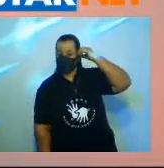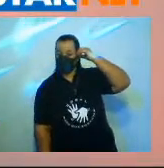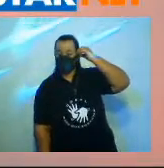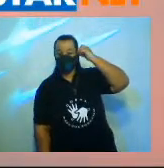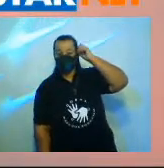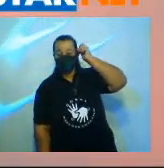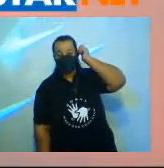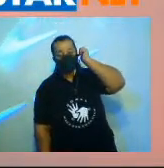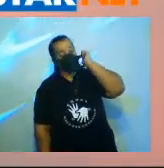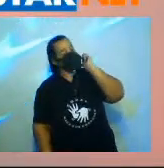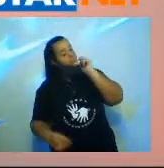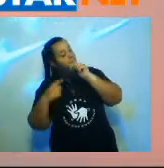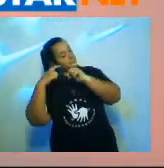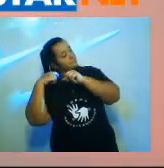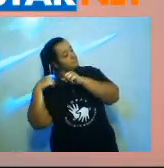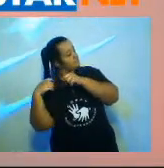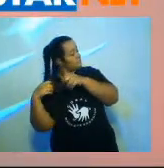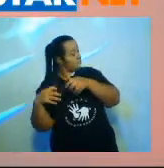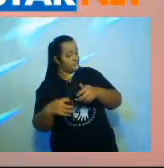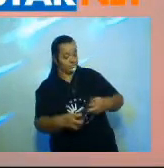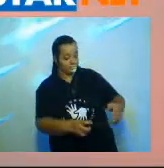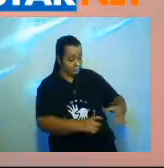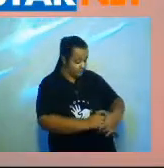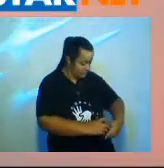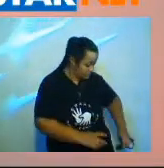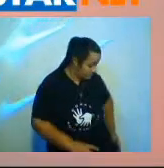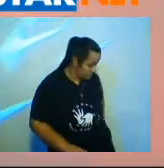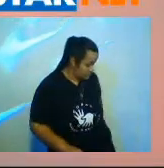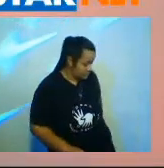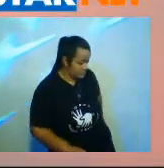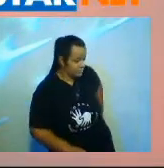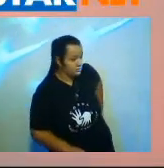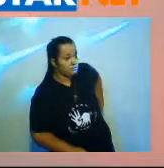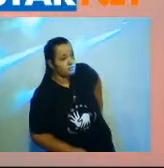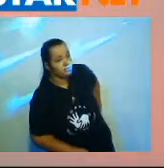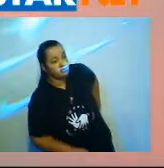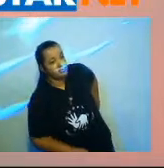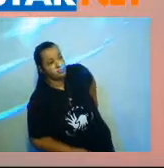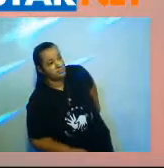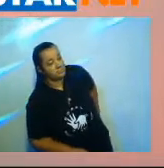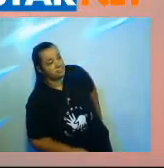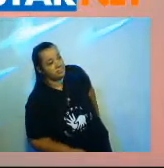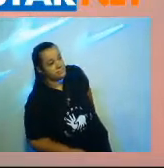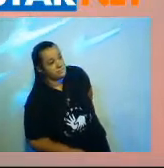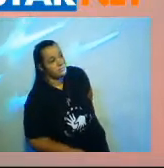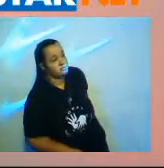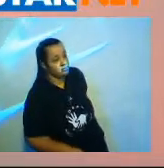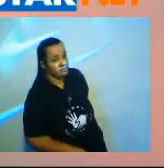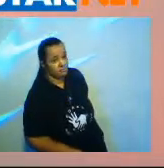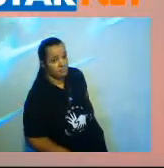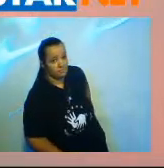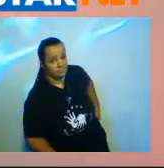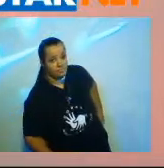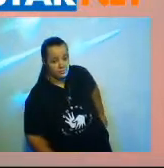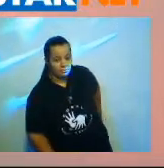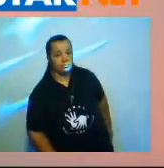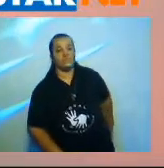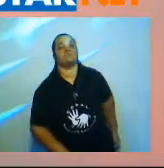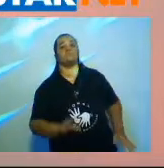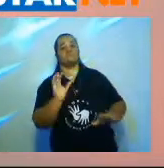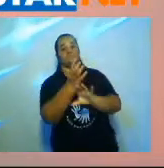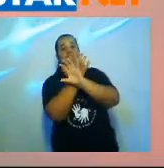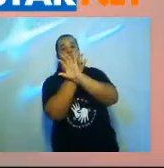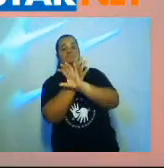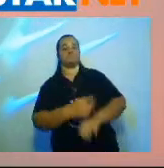Muito bem, boa noite para você. Estamos aqui mais uma vez ao vivo, nesse dia 15, segunda-feira, quarto dia do evento, para começar a nossa